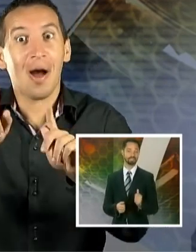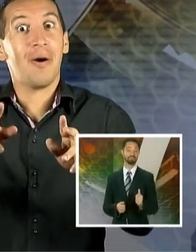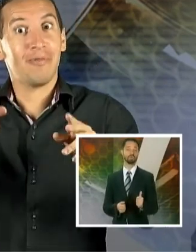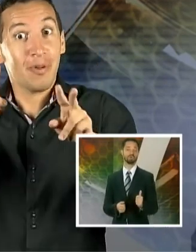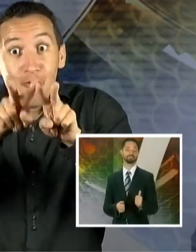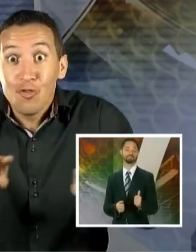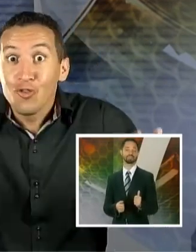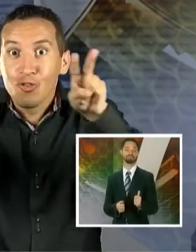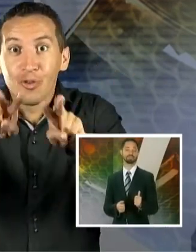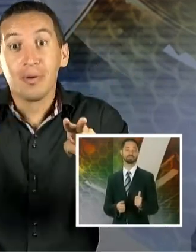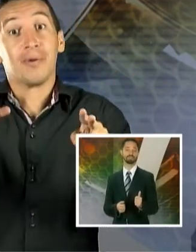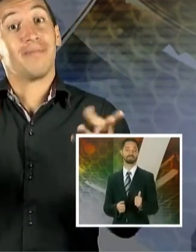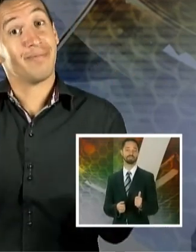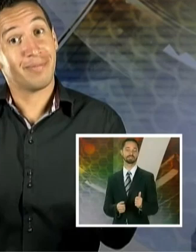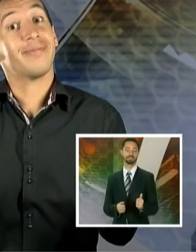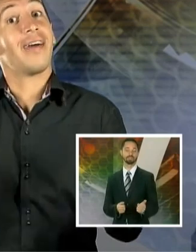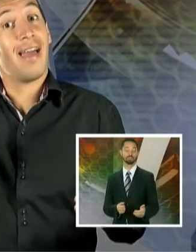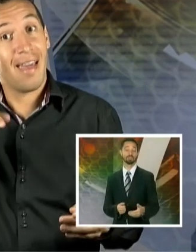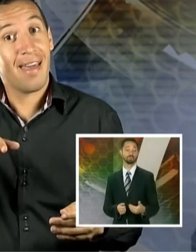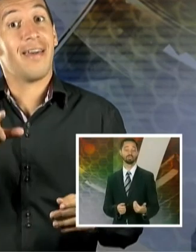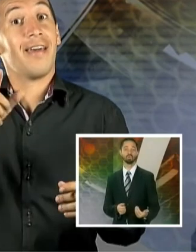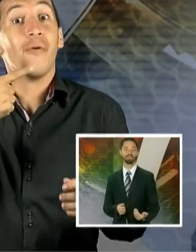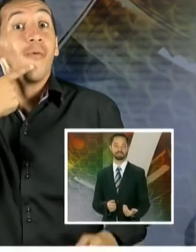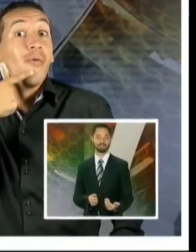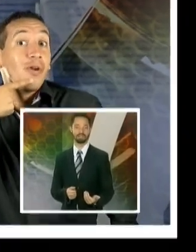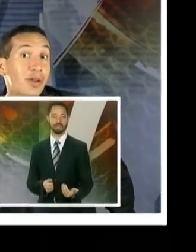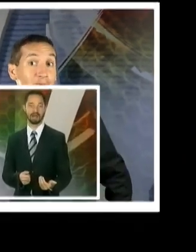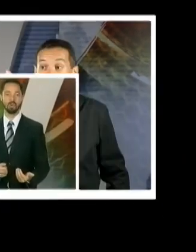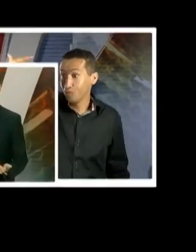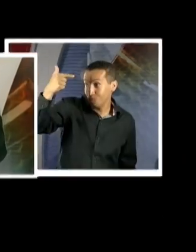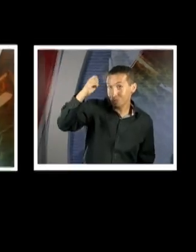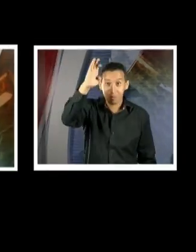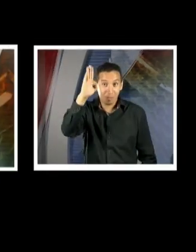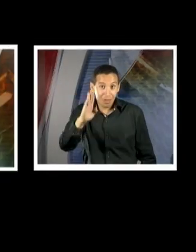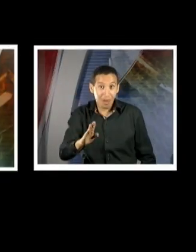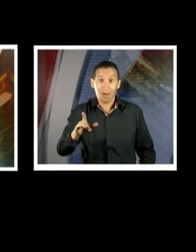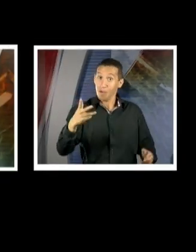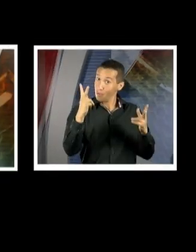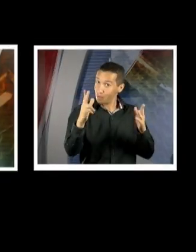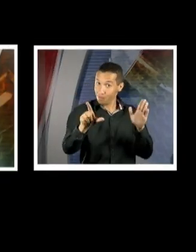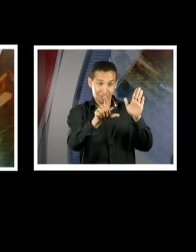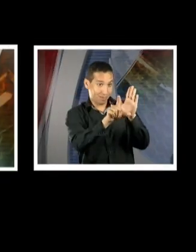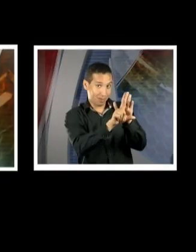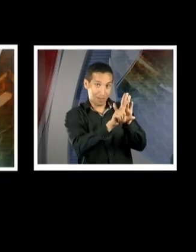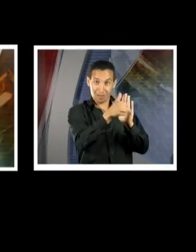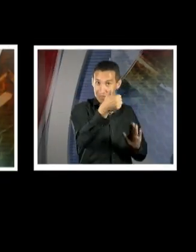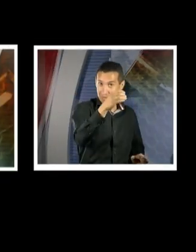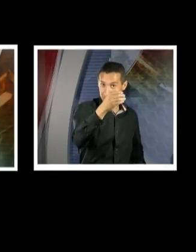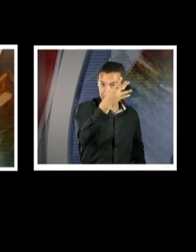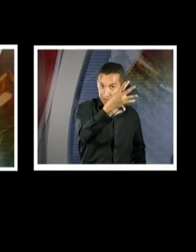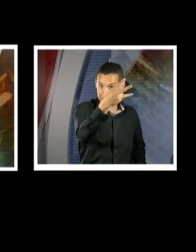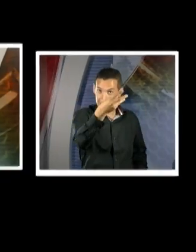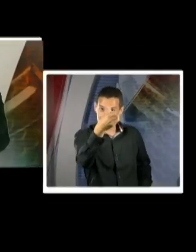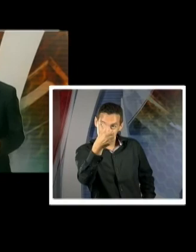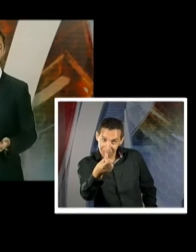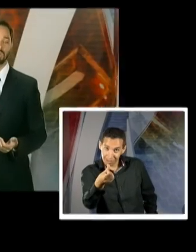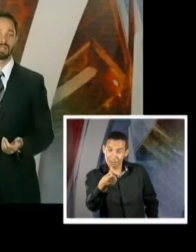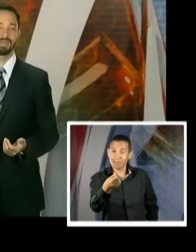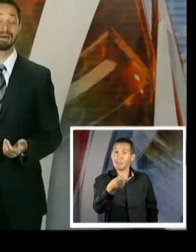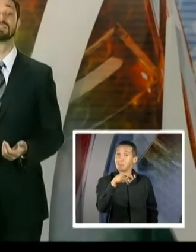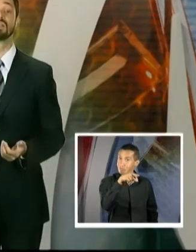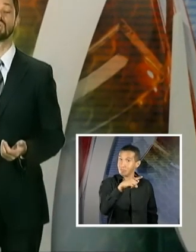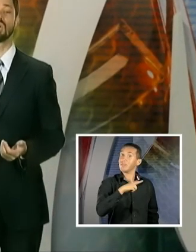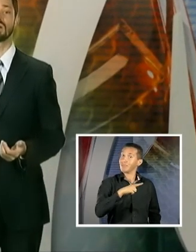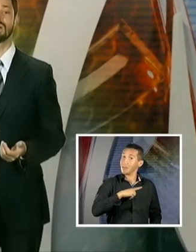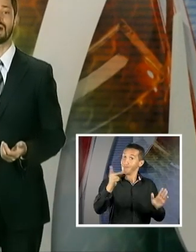Lei 10.436 de 2002. A oficialização da língua de sinais veio em consequência de uma